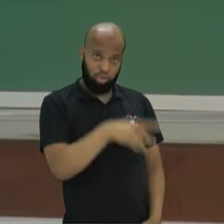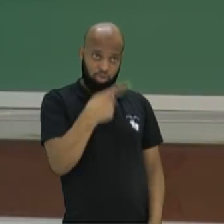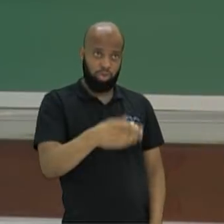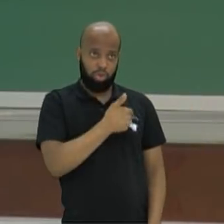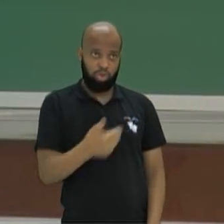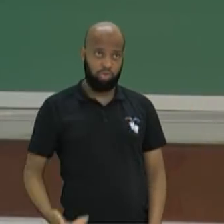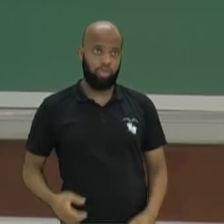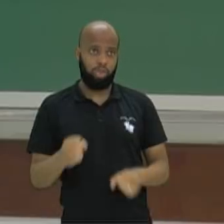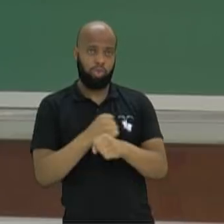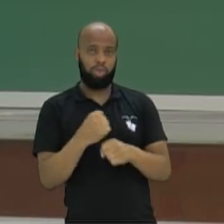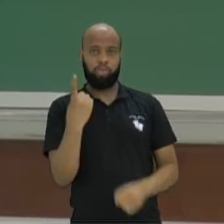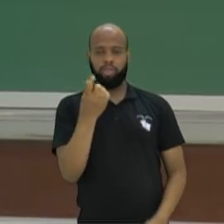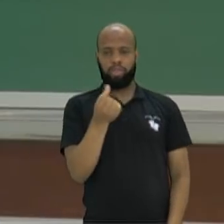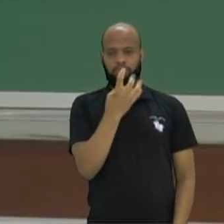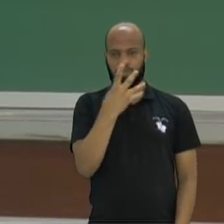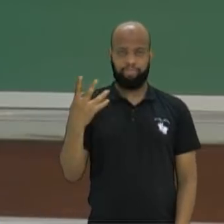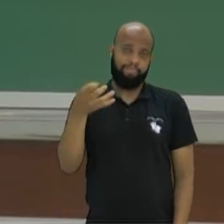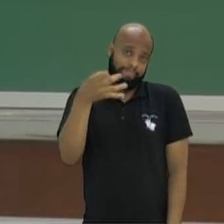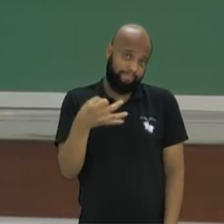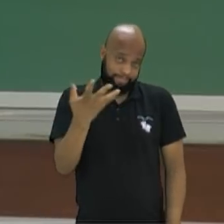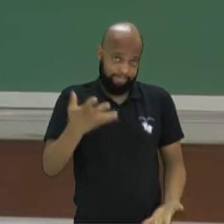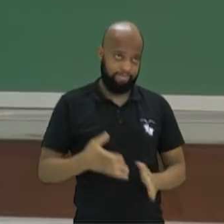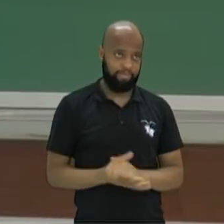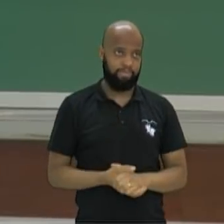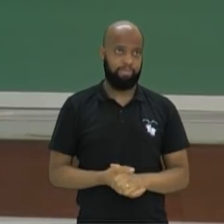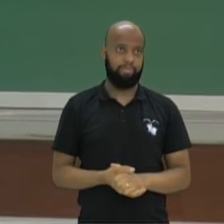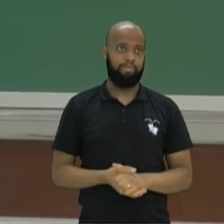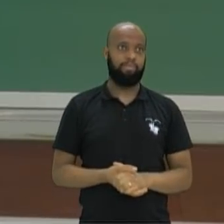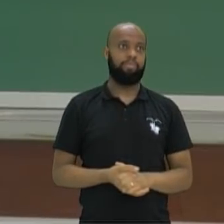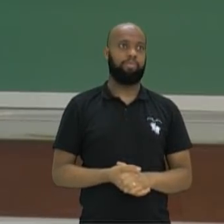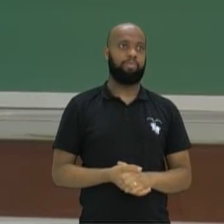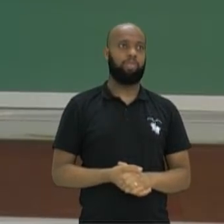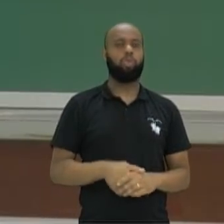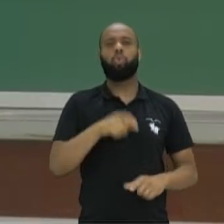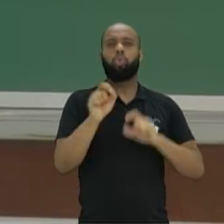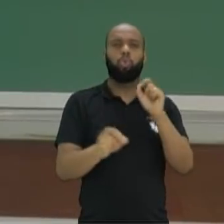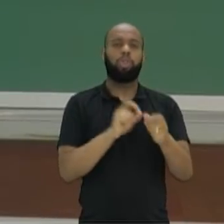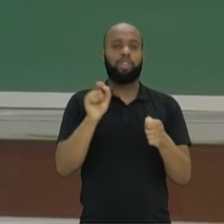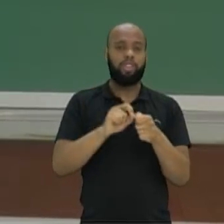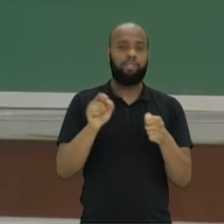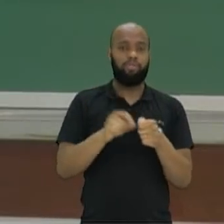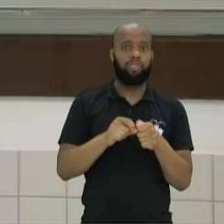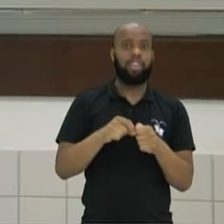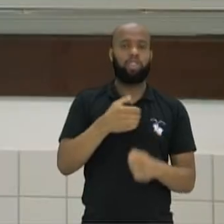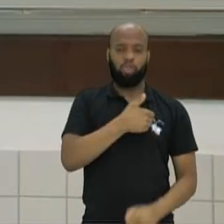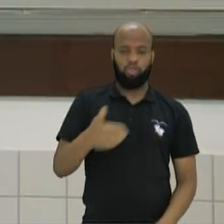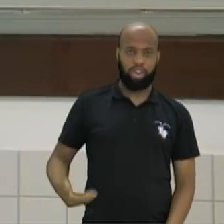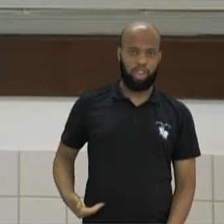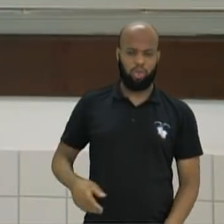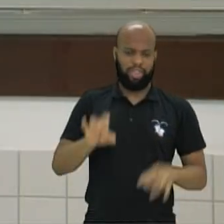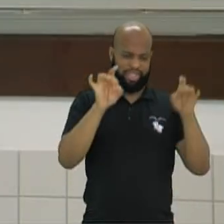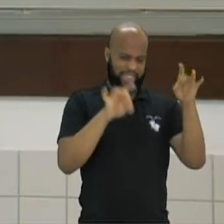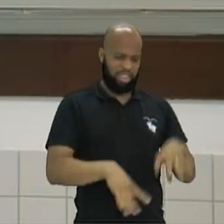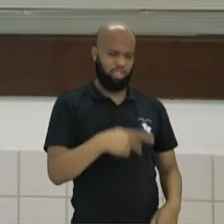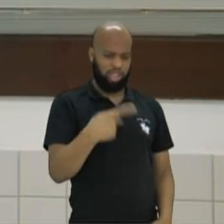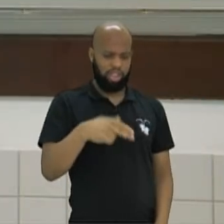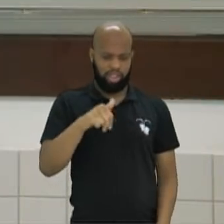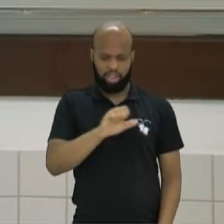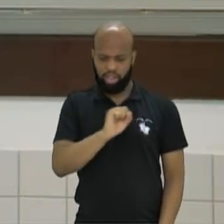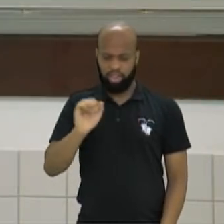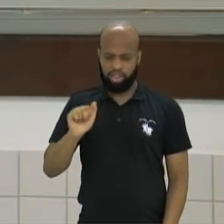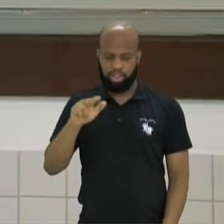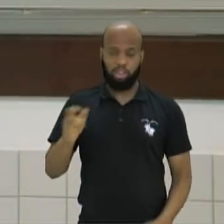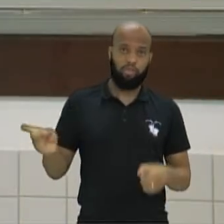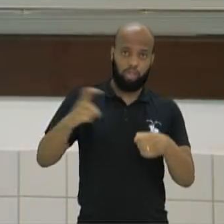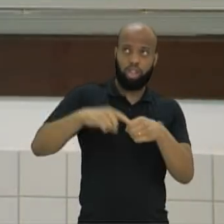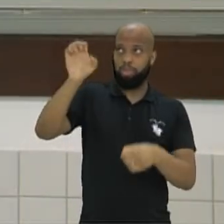em 1644. E ele estava certo, vamos lá. Resultado, o que levou a nação a deixar o governo holandês de Pernambuco e retornar para a